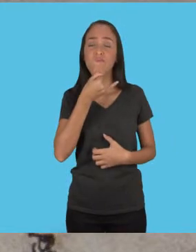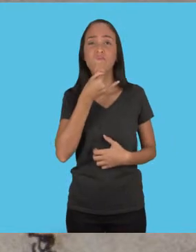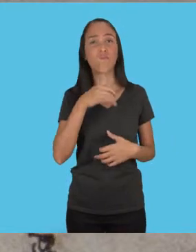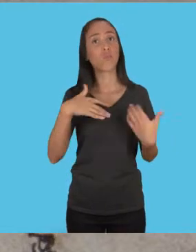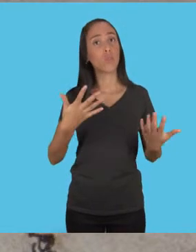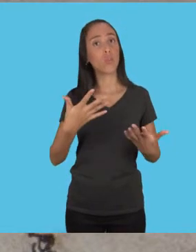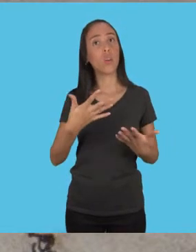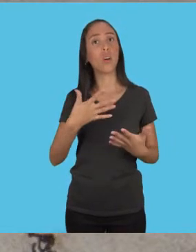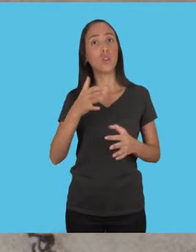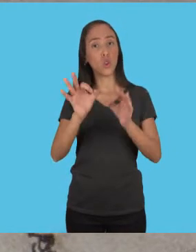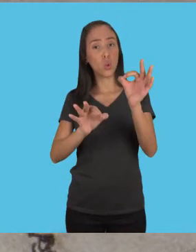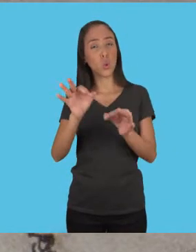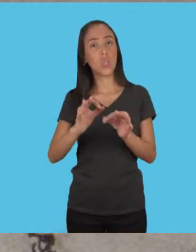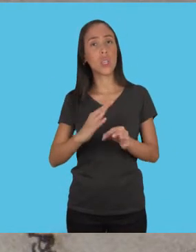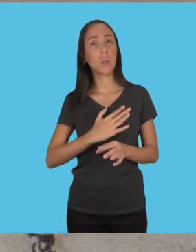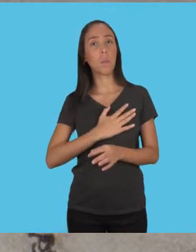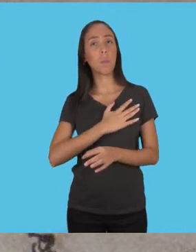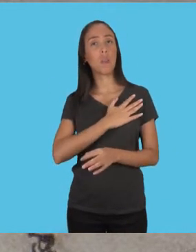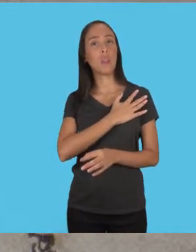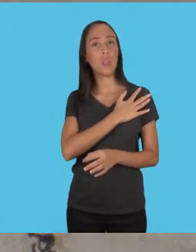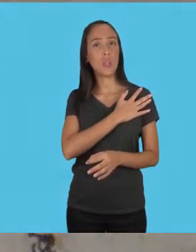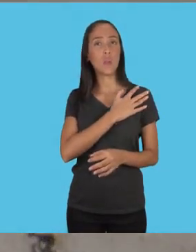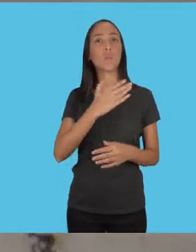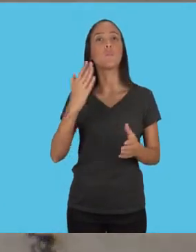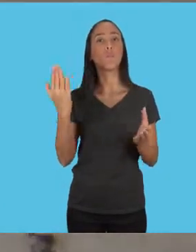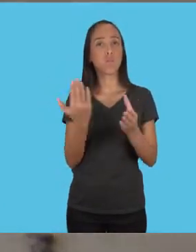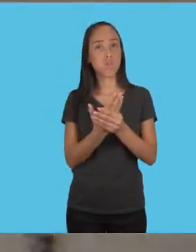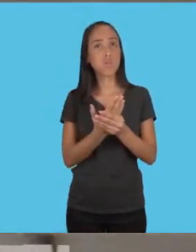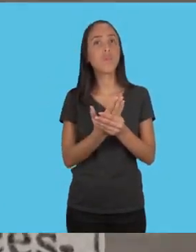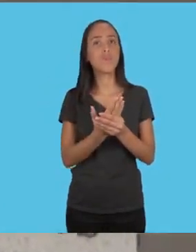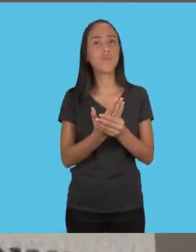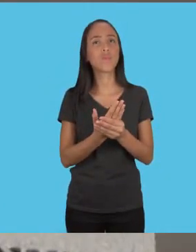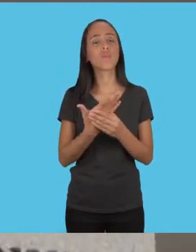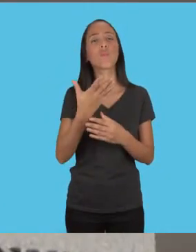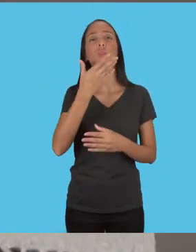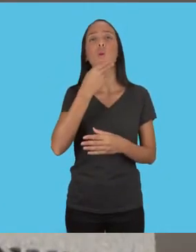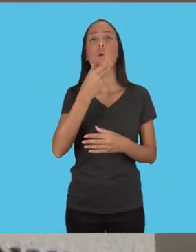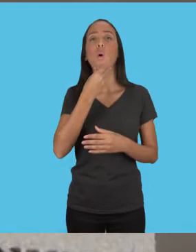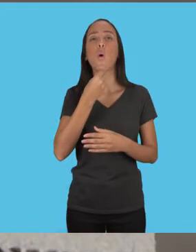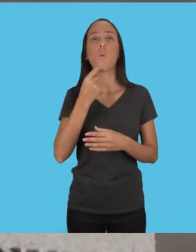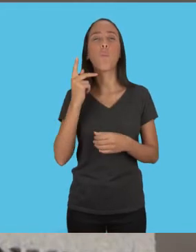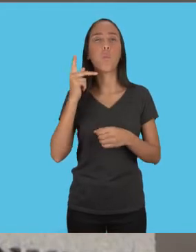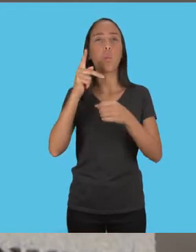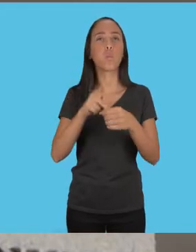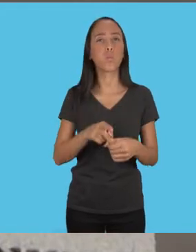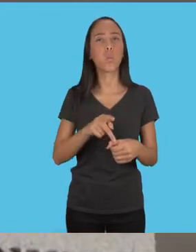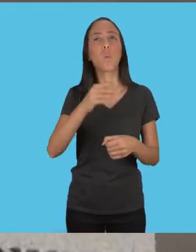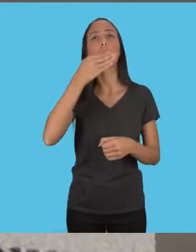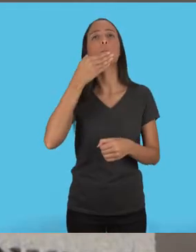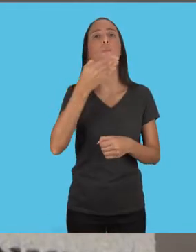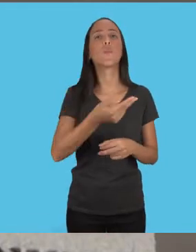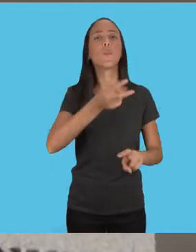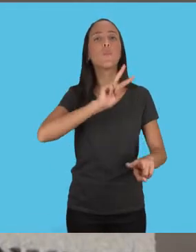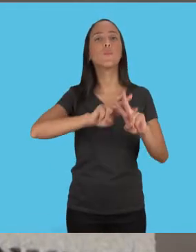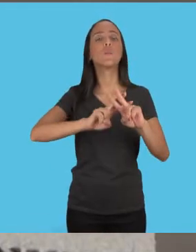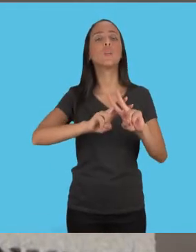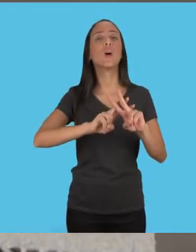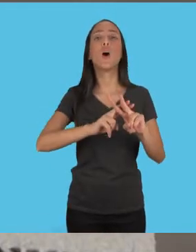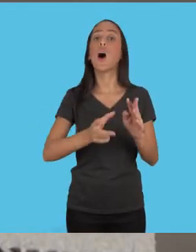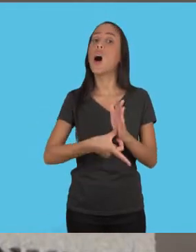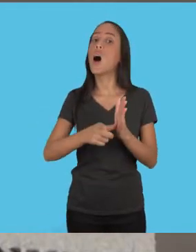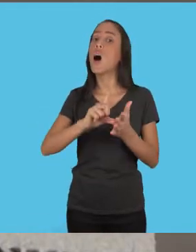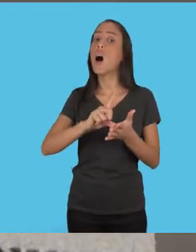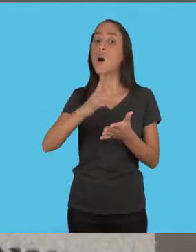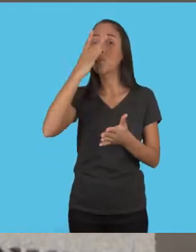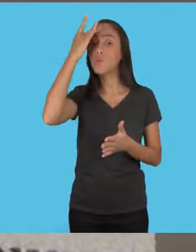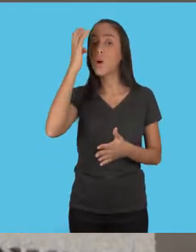Justiça Militar o processo, o IPM, o promotor pediu a prisão preventiva dos indiciados. Quando eu